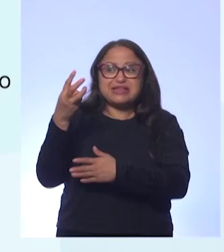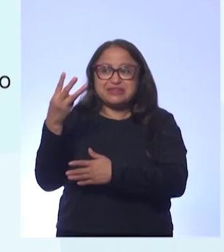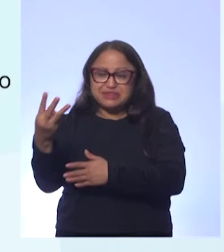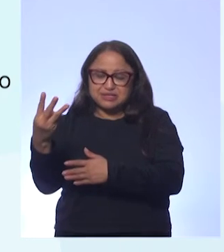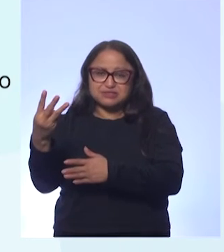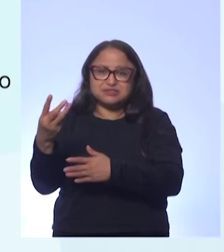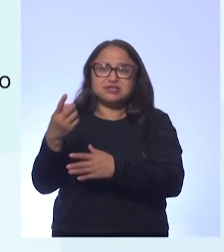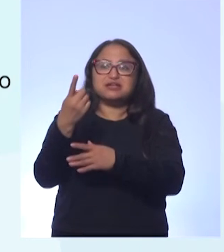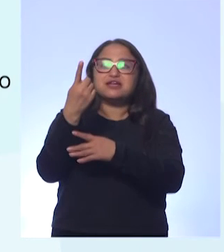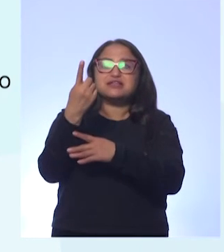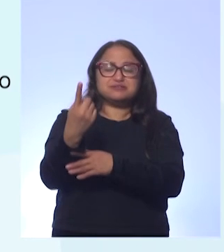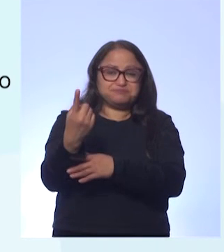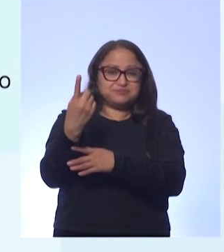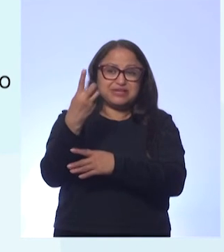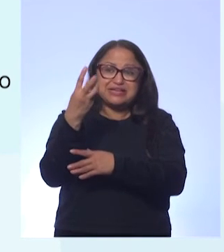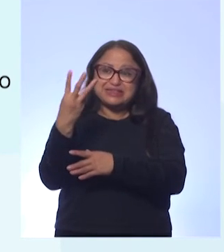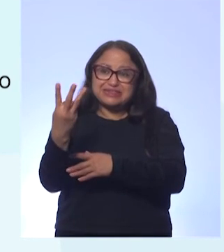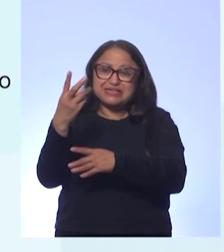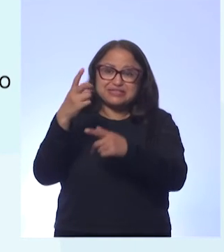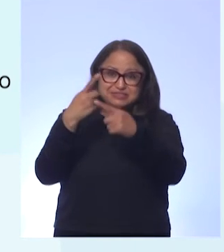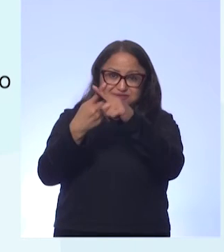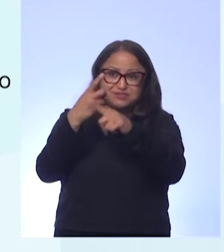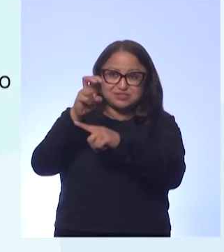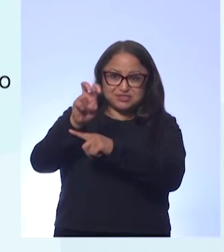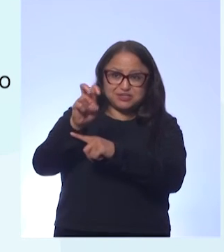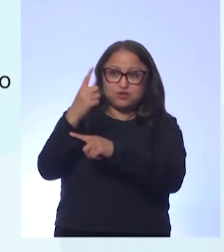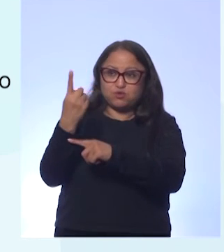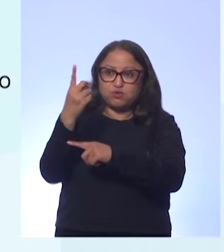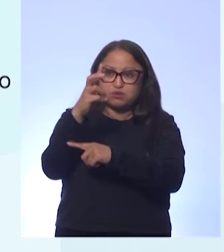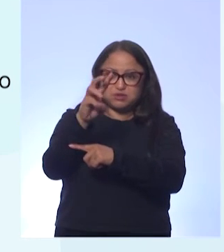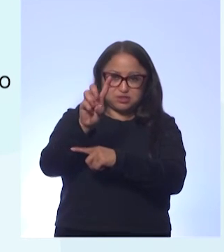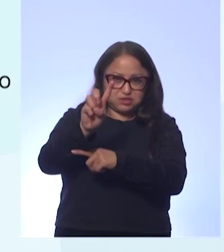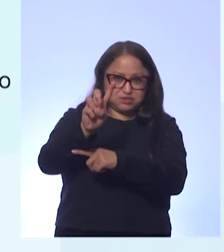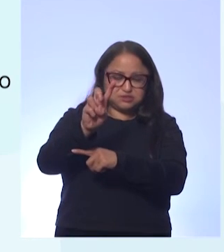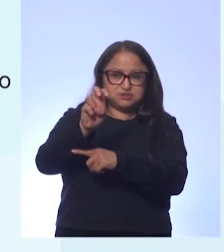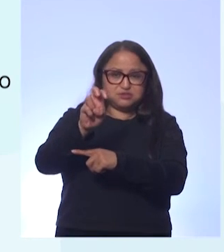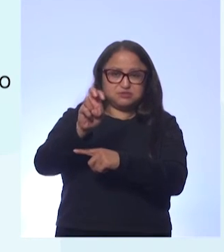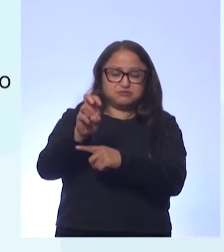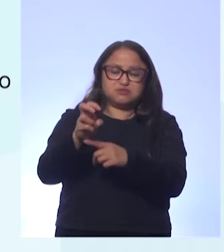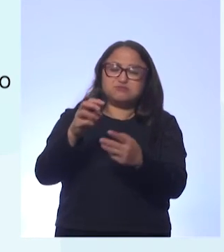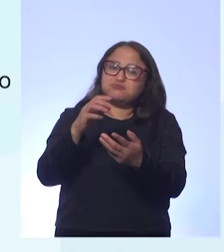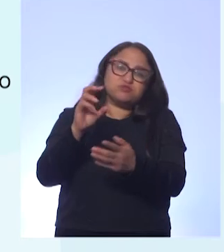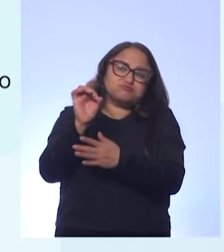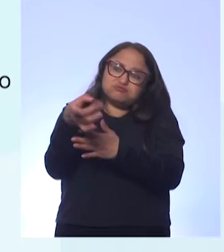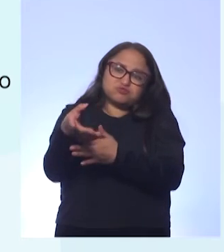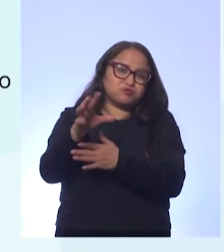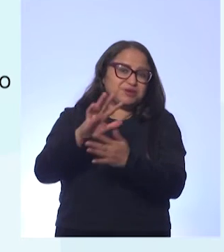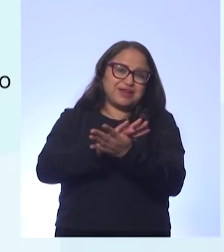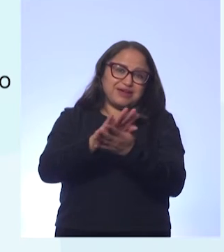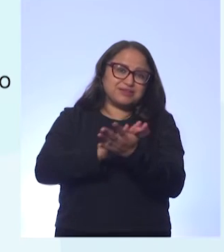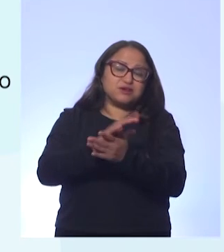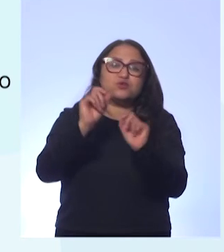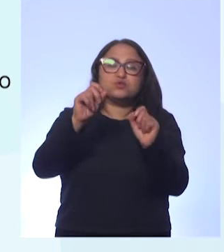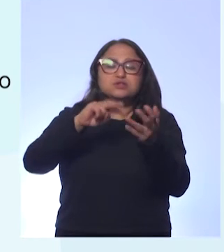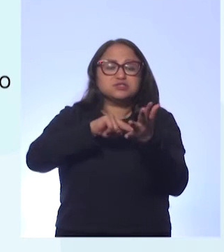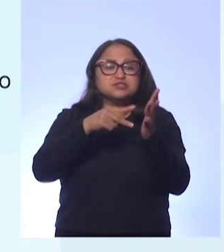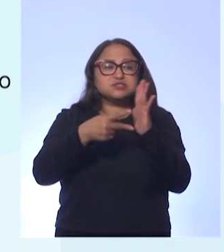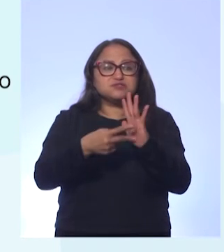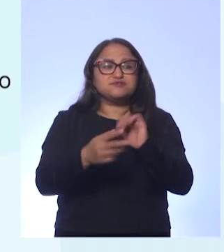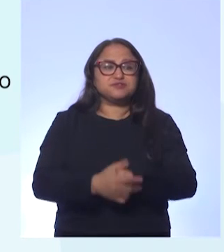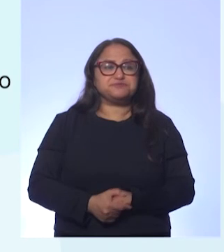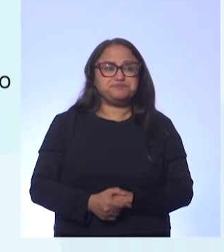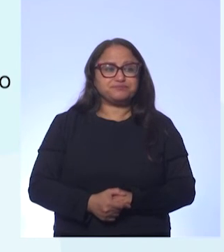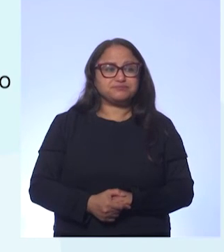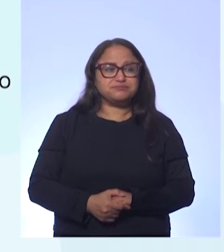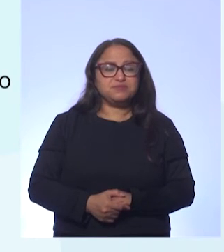15, e não sobram nada. Então, ó, quando eu dividi e simplifiquei, tem esse total aí. O que significa isso? Significa que